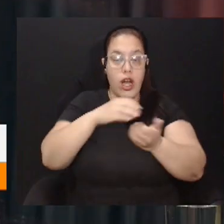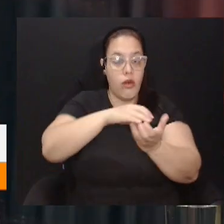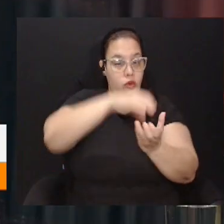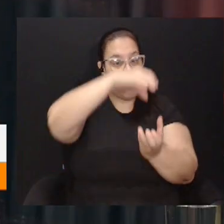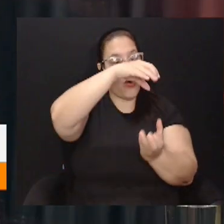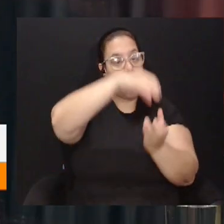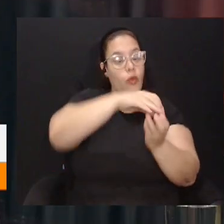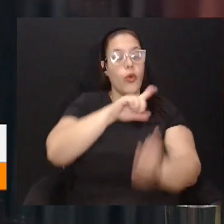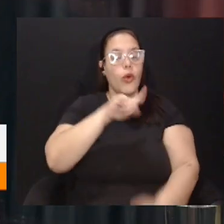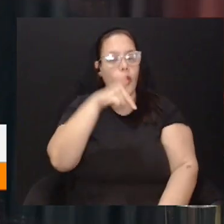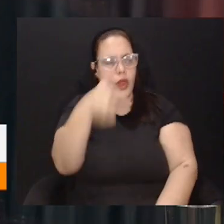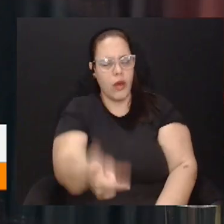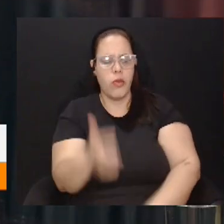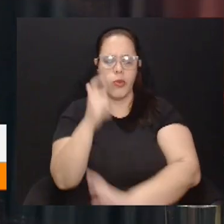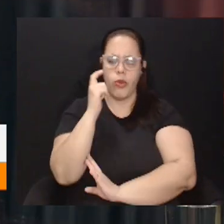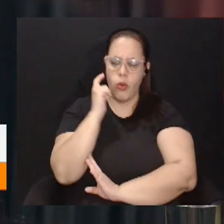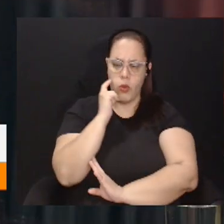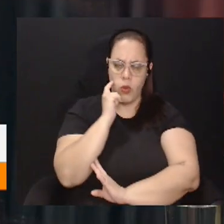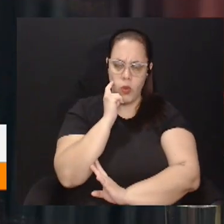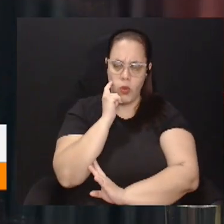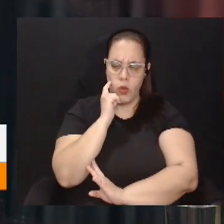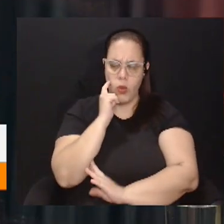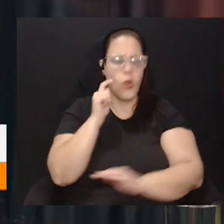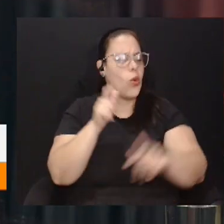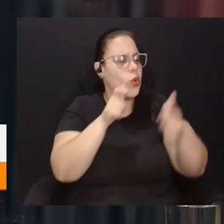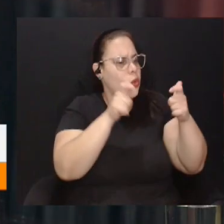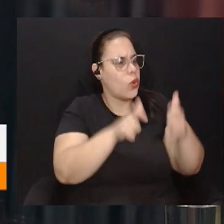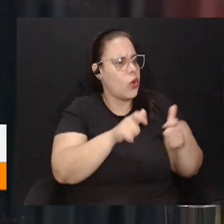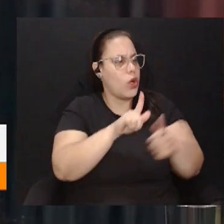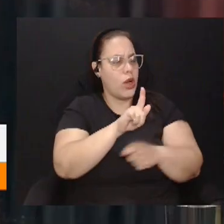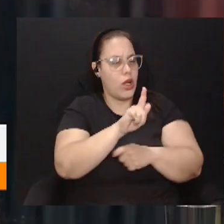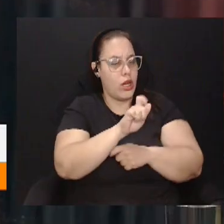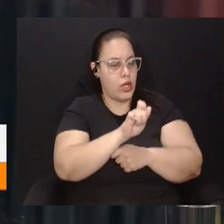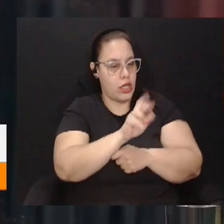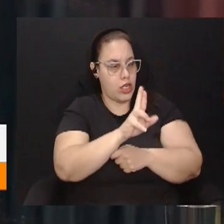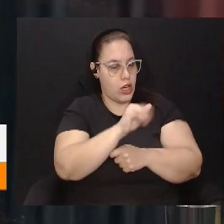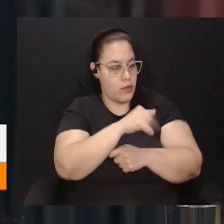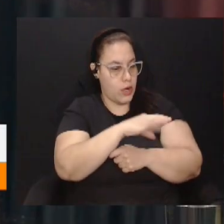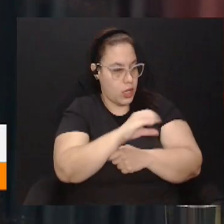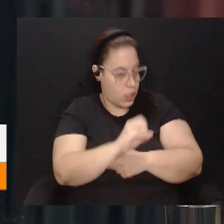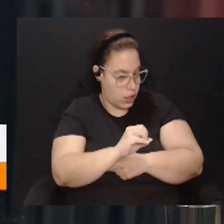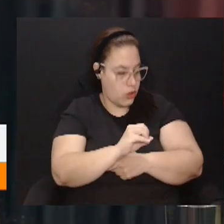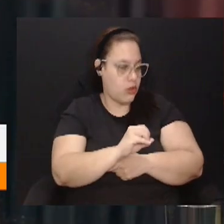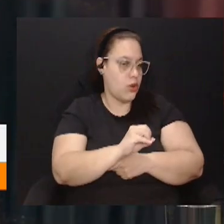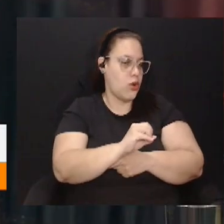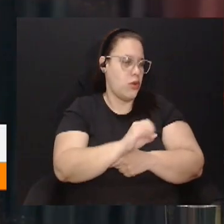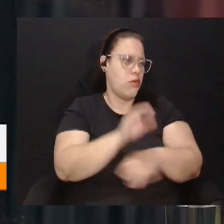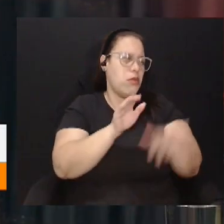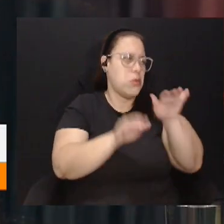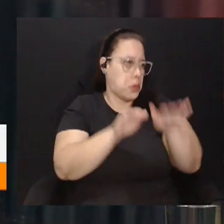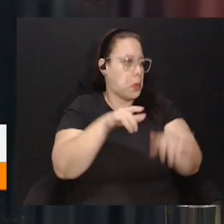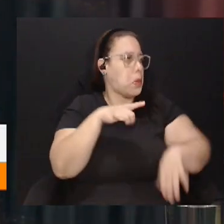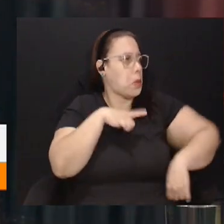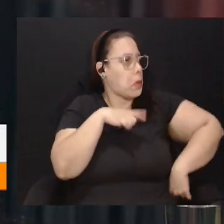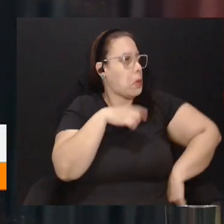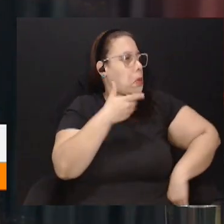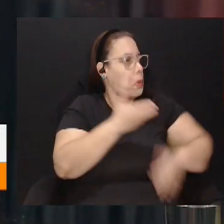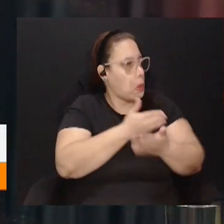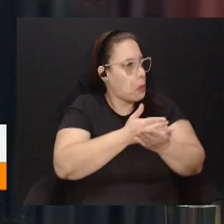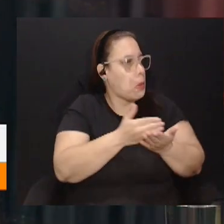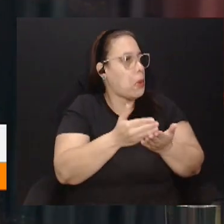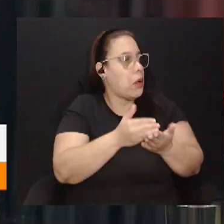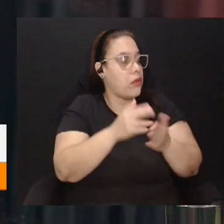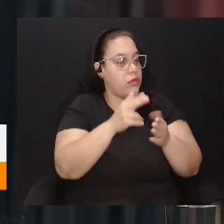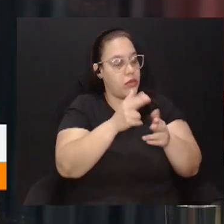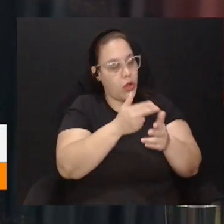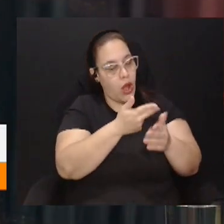temos, num ambiente germânico, muito provavelmente ali começam a pintar esses